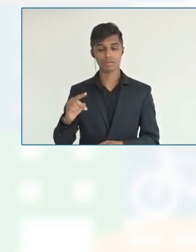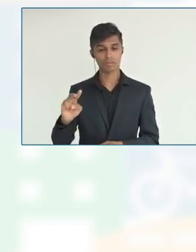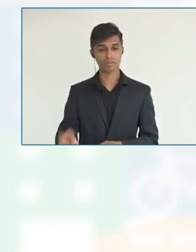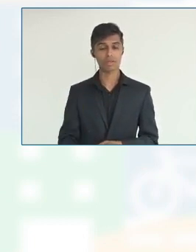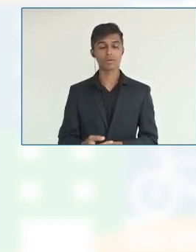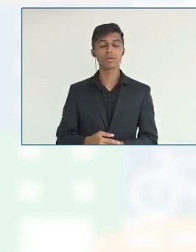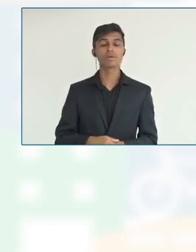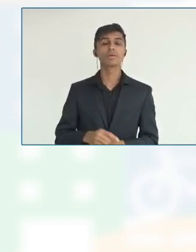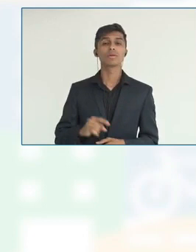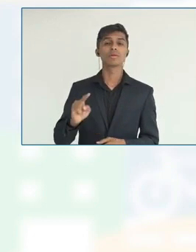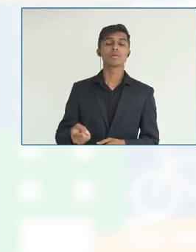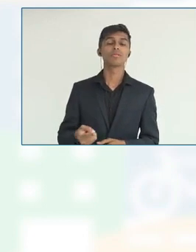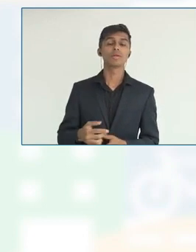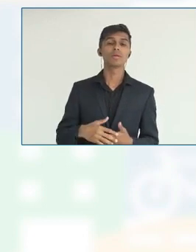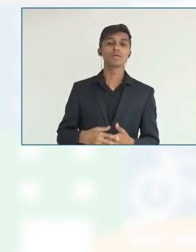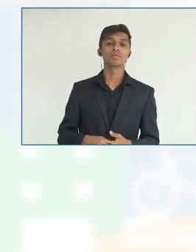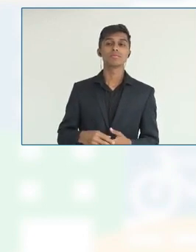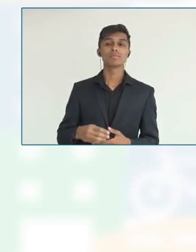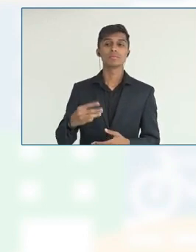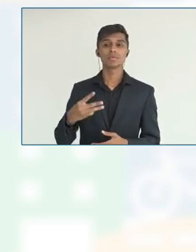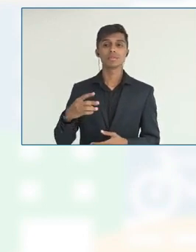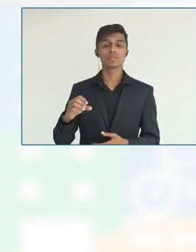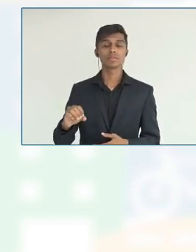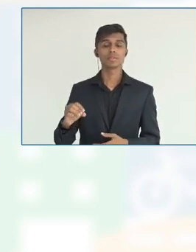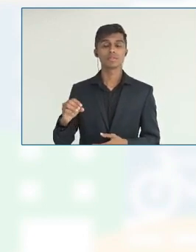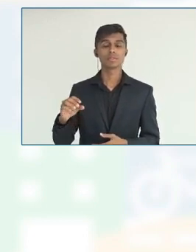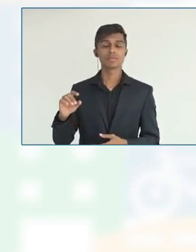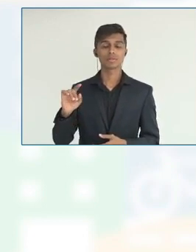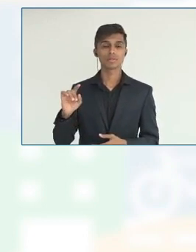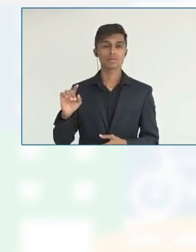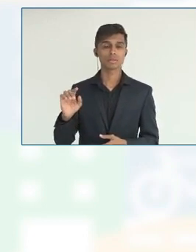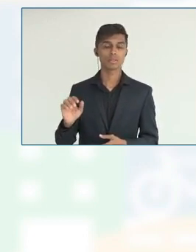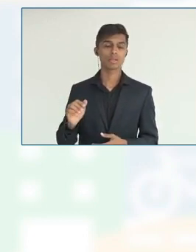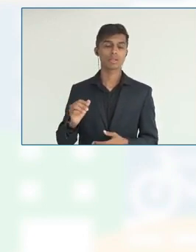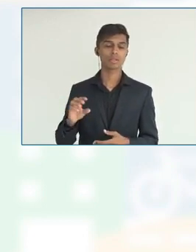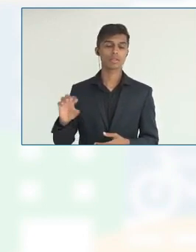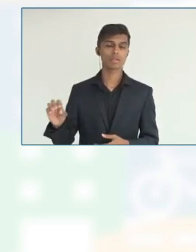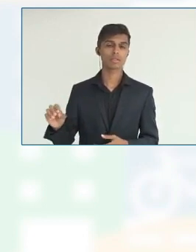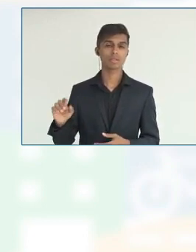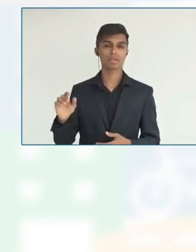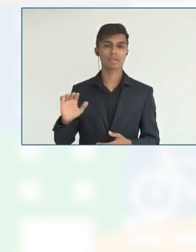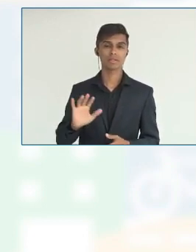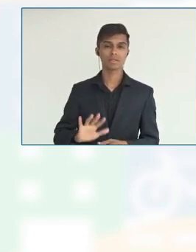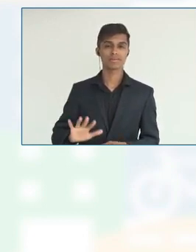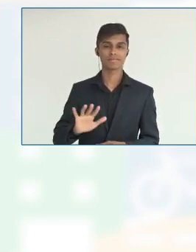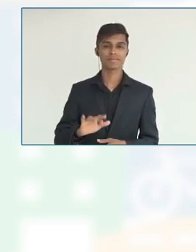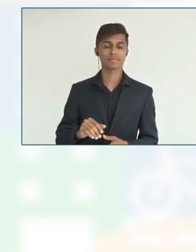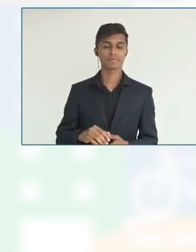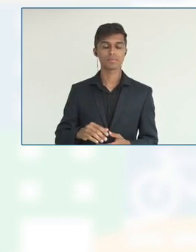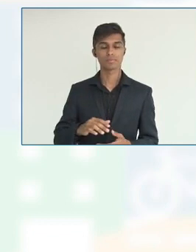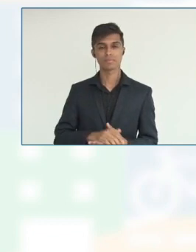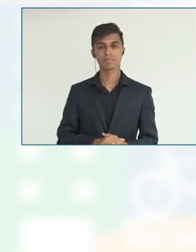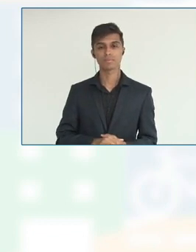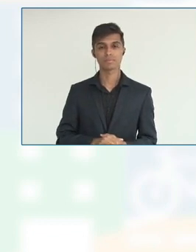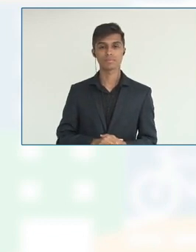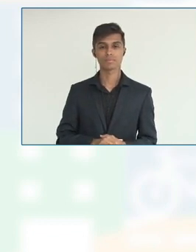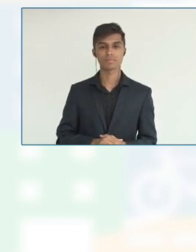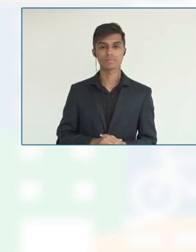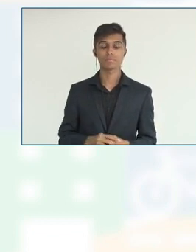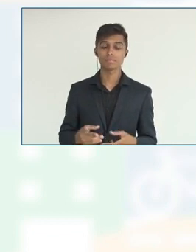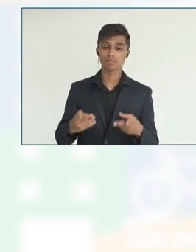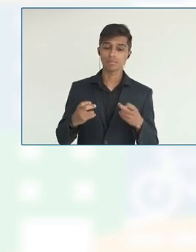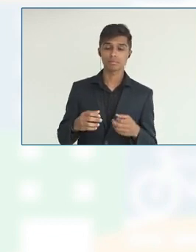1.372.933 casos suspeitos de intoxicação. Na região sudeste, notificou um pouco, aproximadamente a